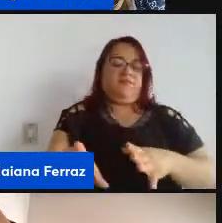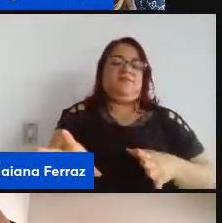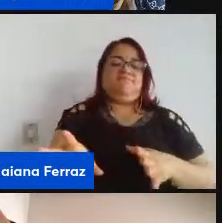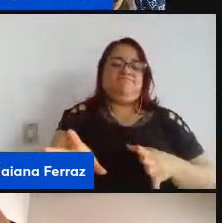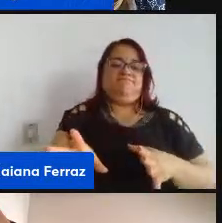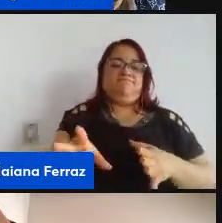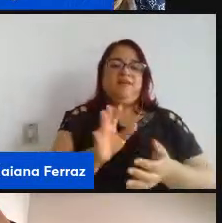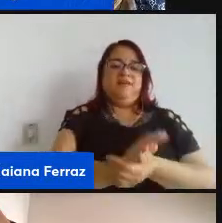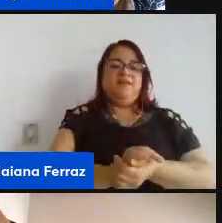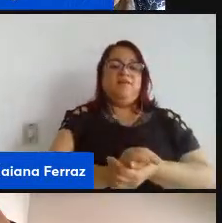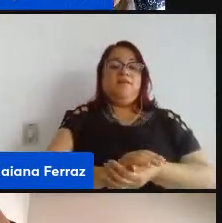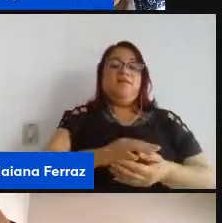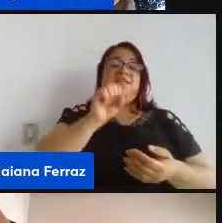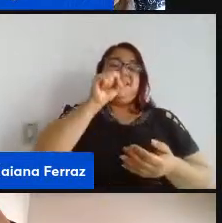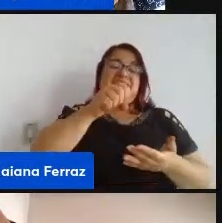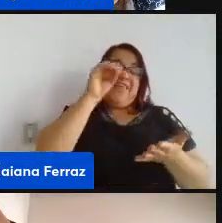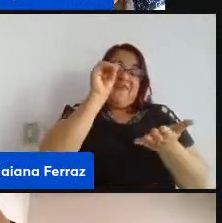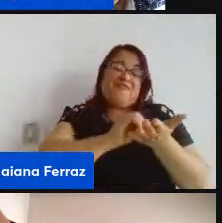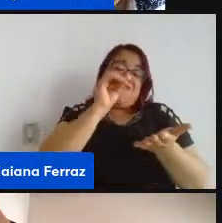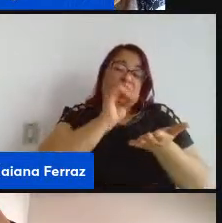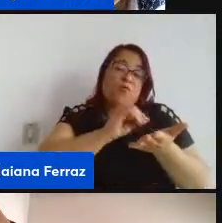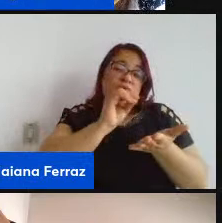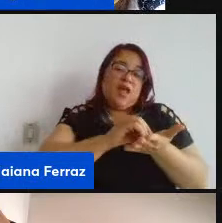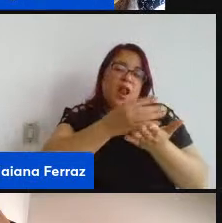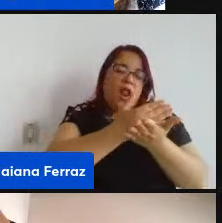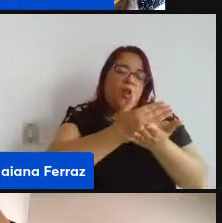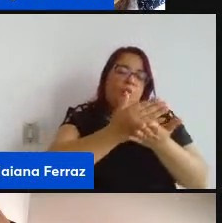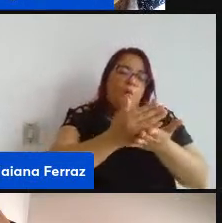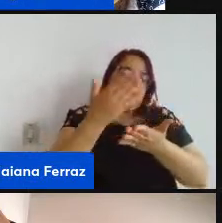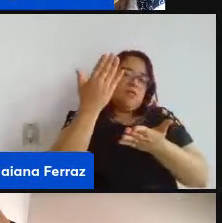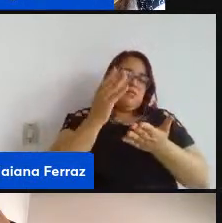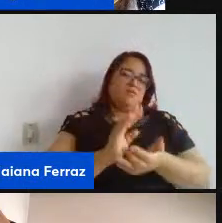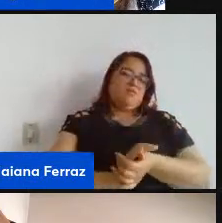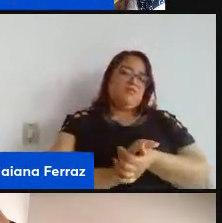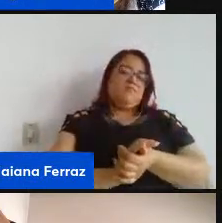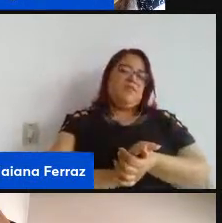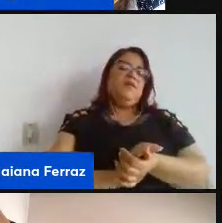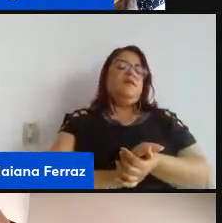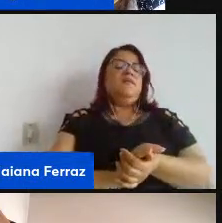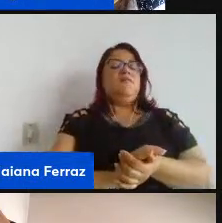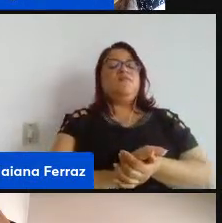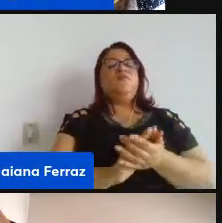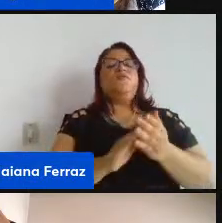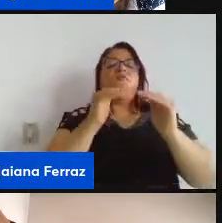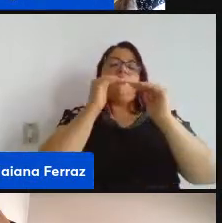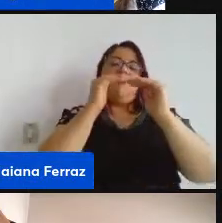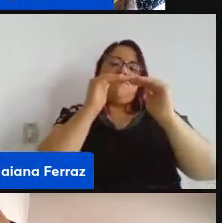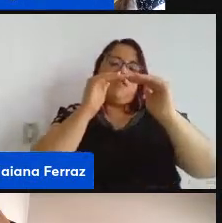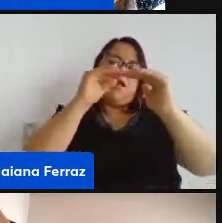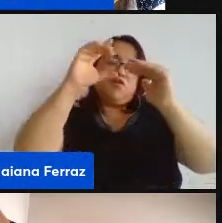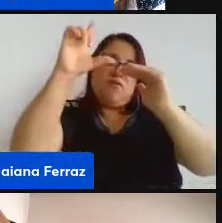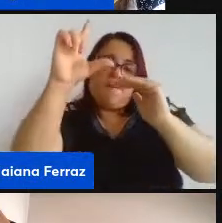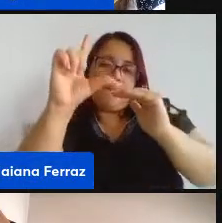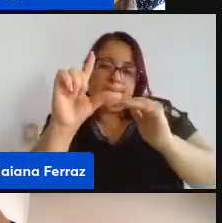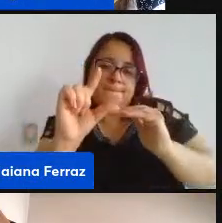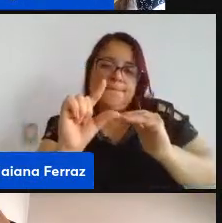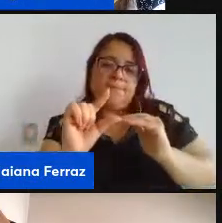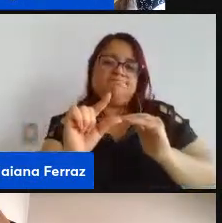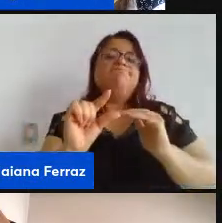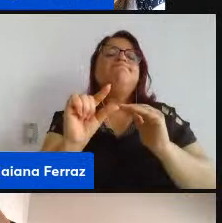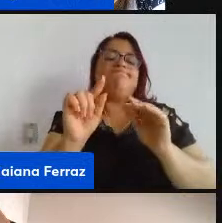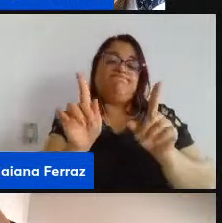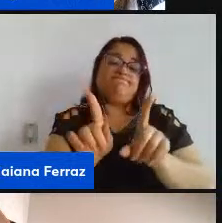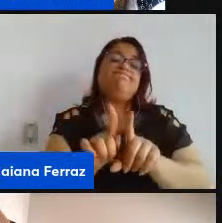mais faltar aprendizagem no começo, menos equidade nós estamos tendo